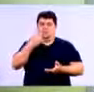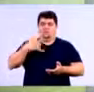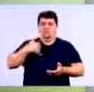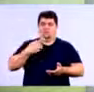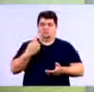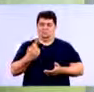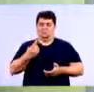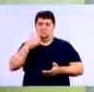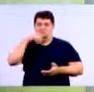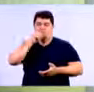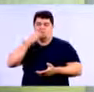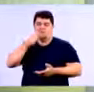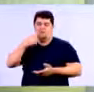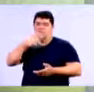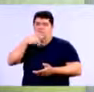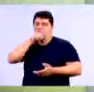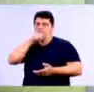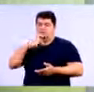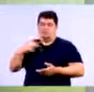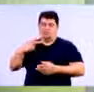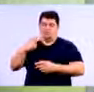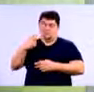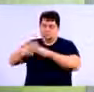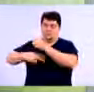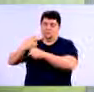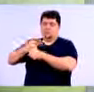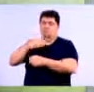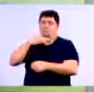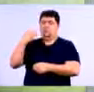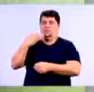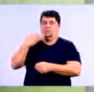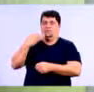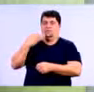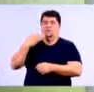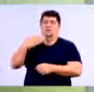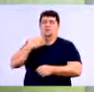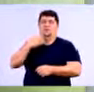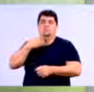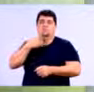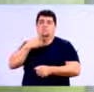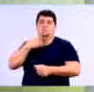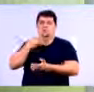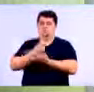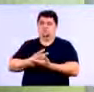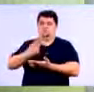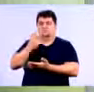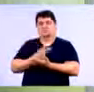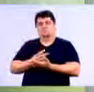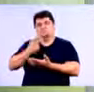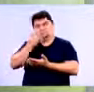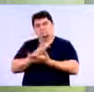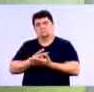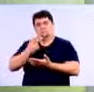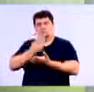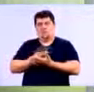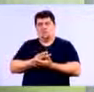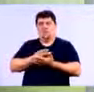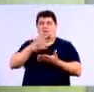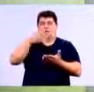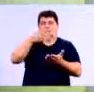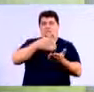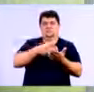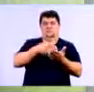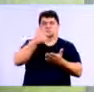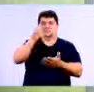pai e minha mãe estão pagando. Daqui 2 anos eles morreram. Tem banco hoje que oferece essa condição dentro do plano, que ele contribui até os 18 anos